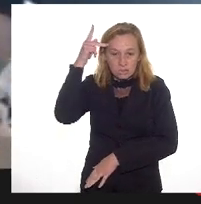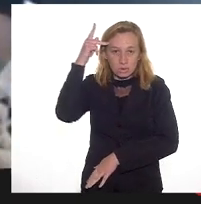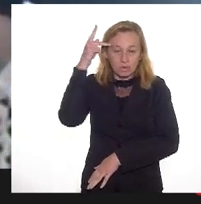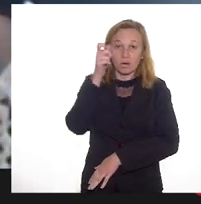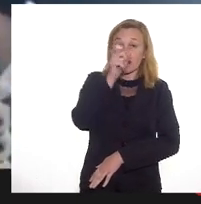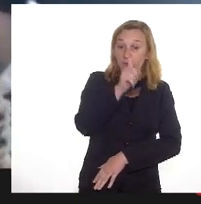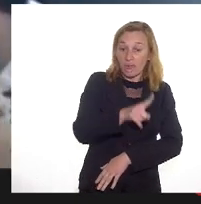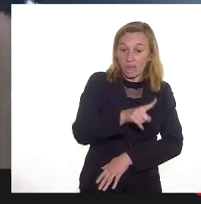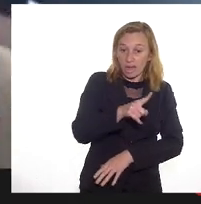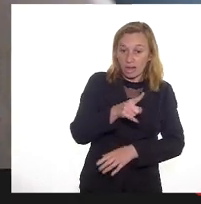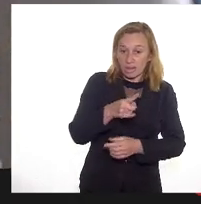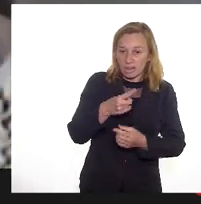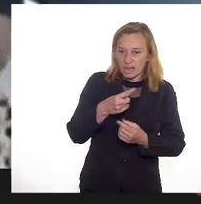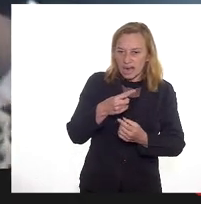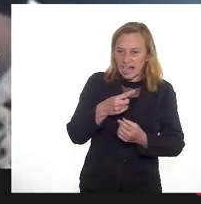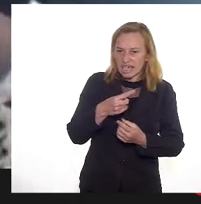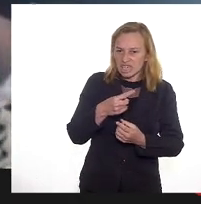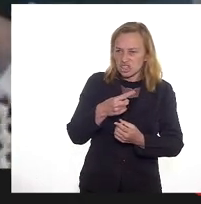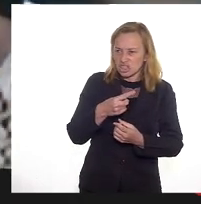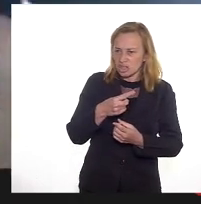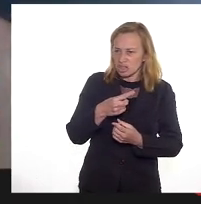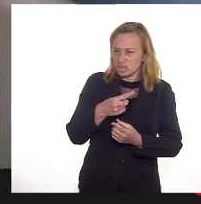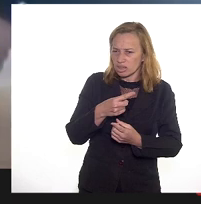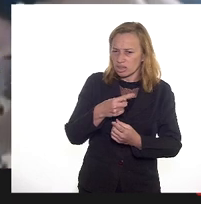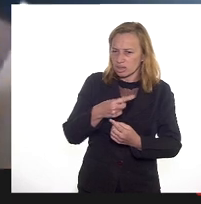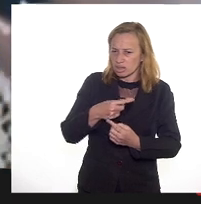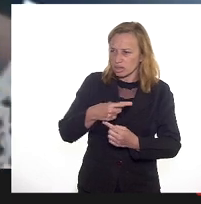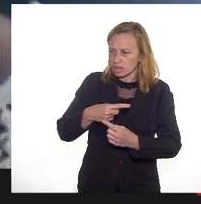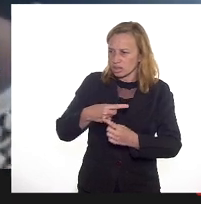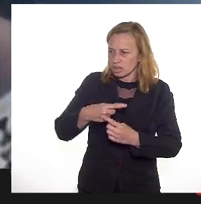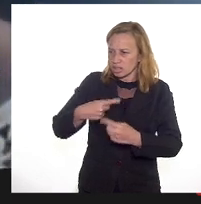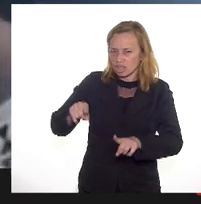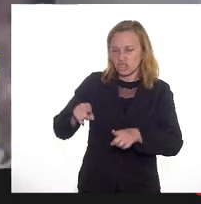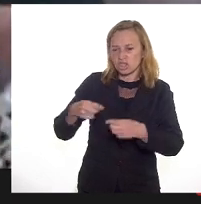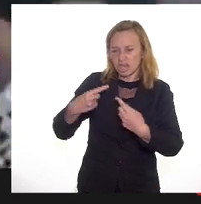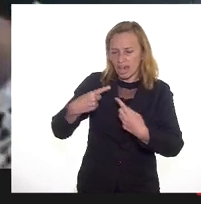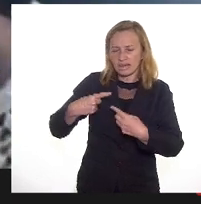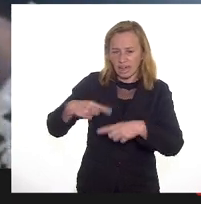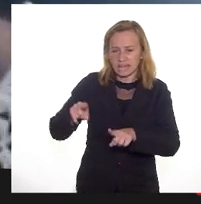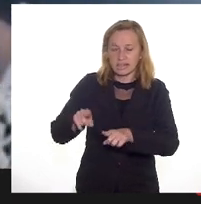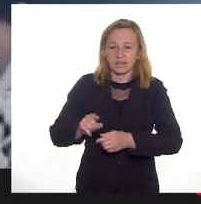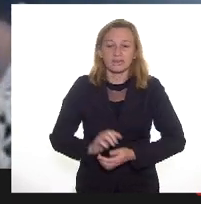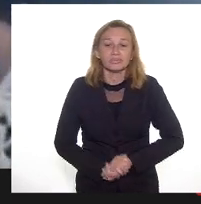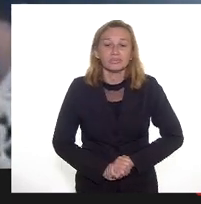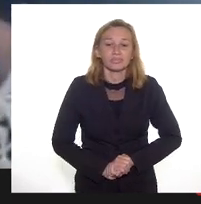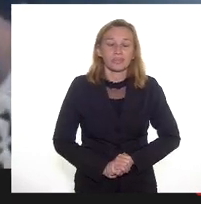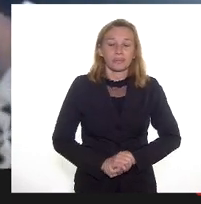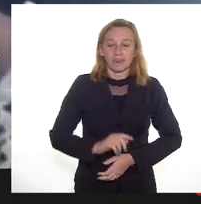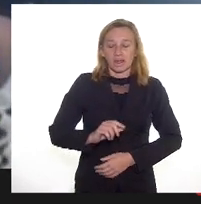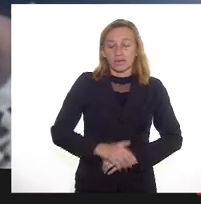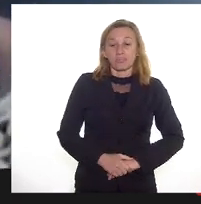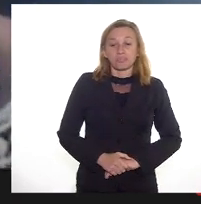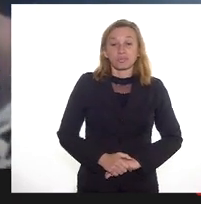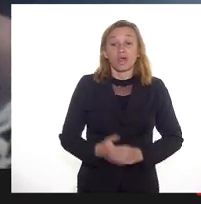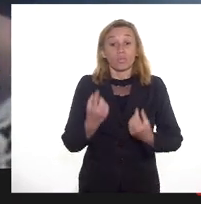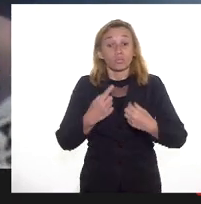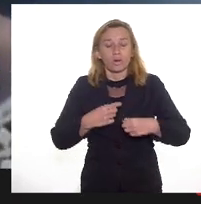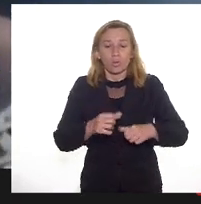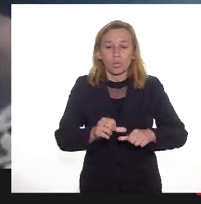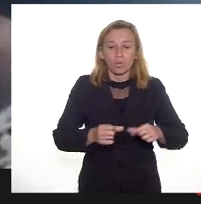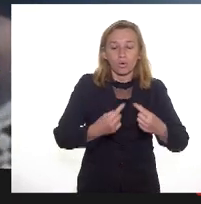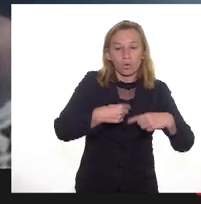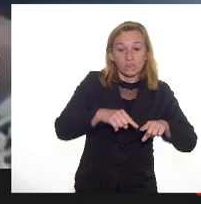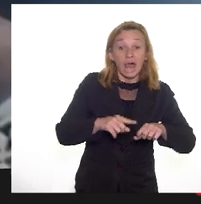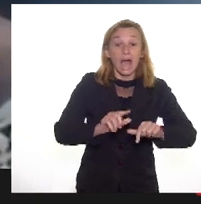é agredido não individualmente, mas porque ele é um representante de uma determinada minoria, né? Ao contrário,